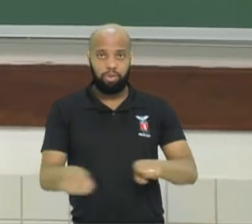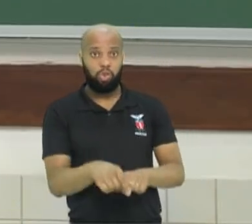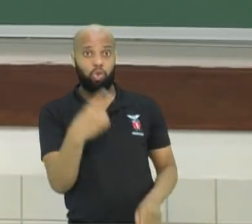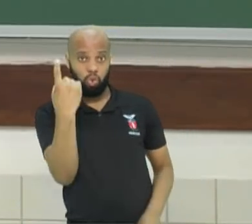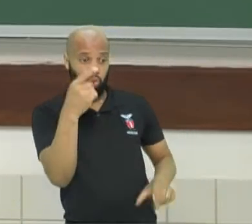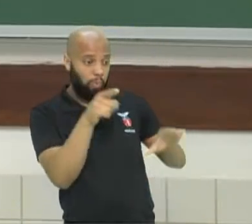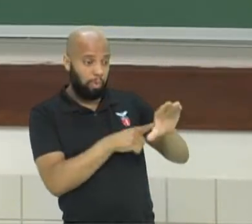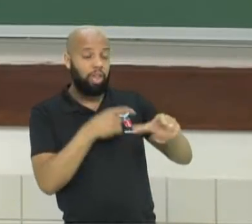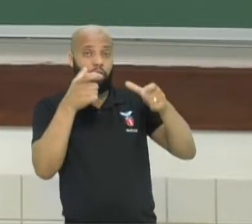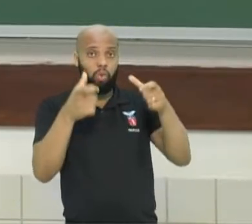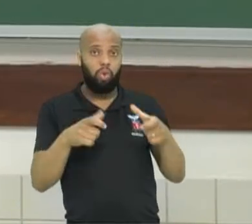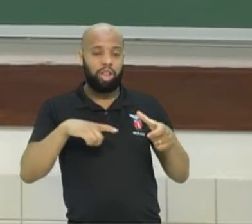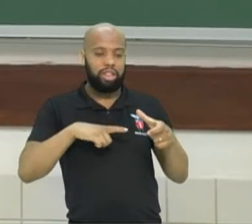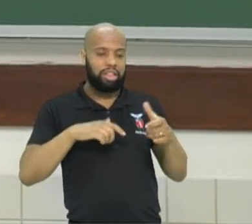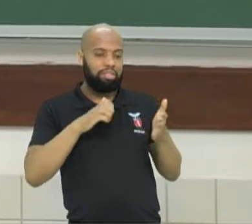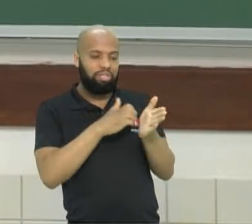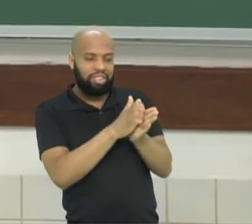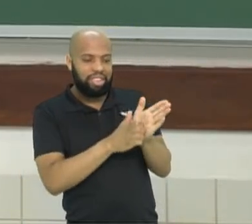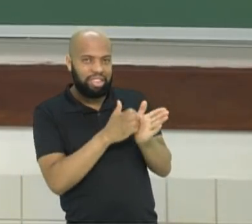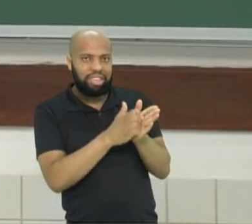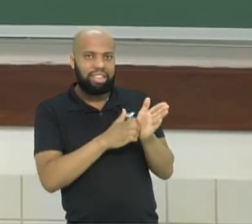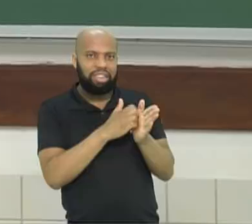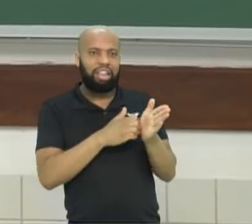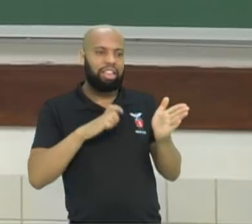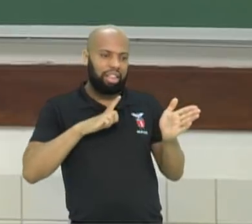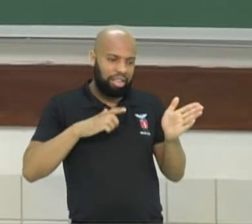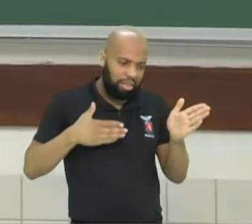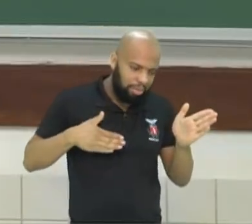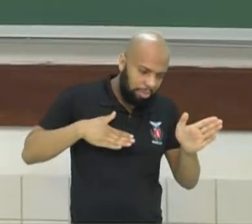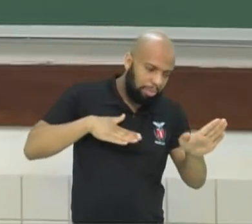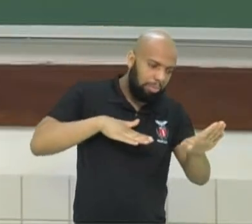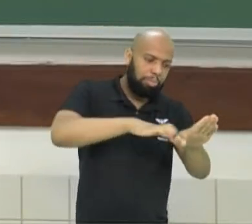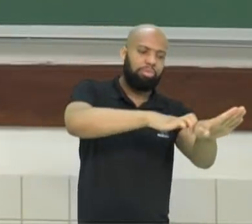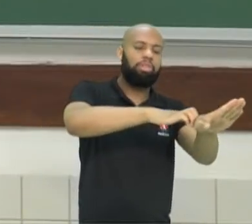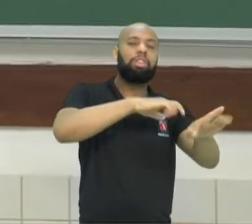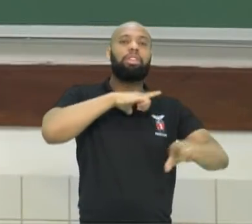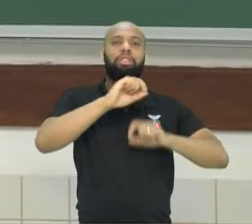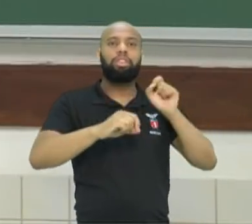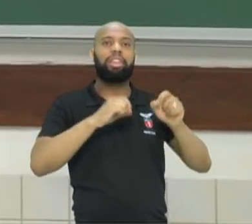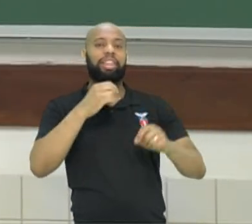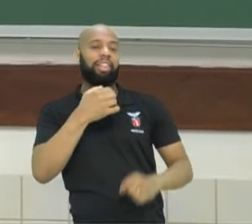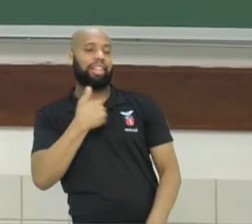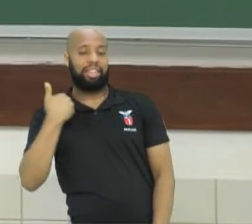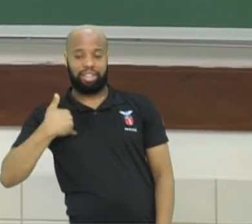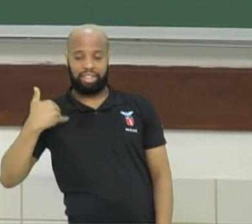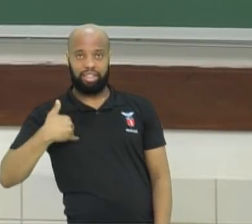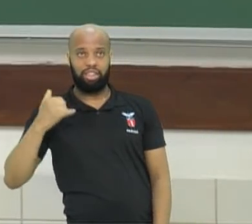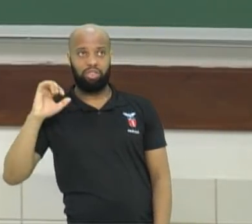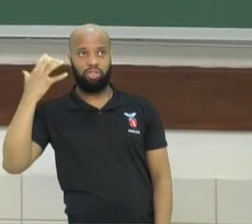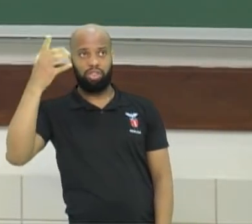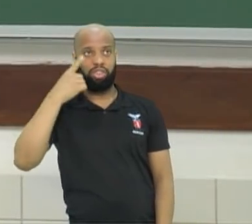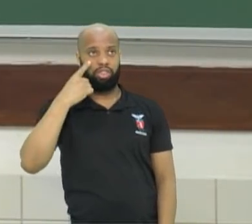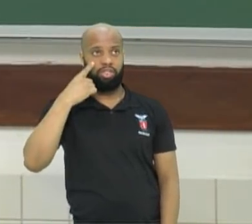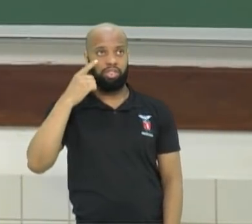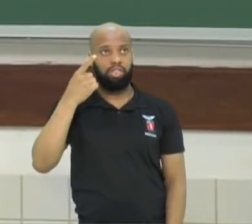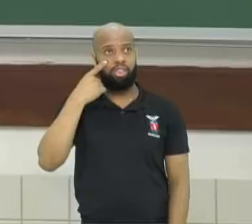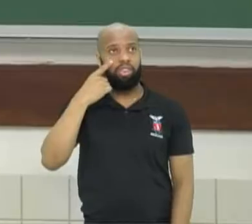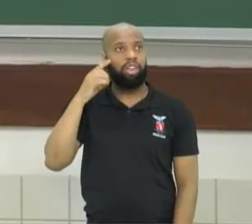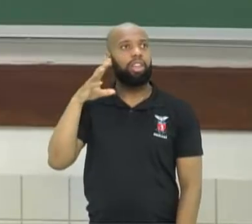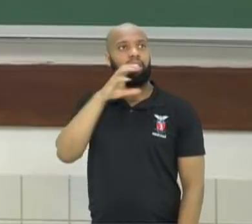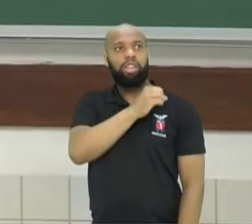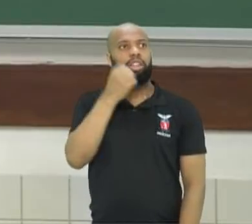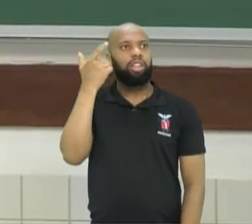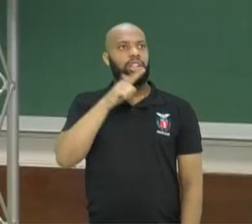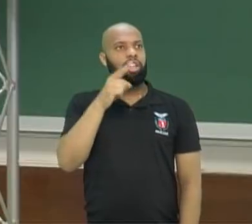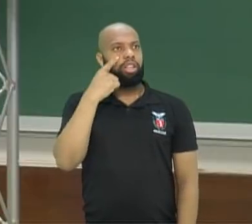pé, aonde? Num acidente de trem. Tem a idade. Que idade? Com quantos anos aconteceu isso? Olha lá, ó, rapidinho a gente já